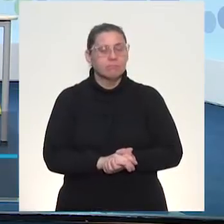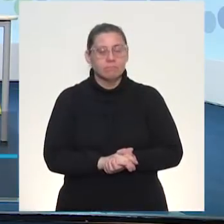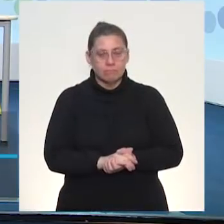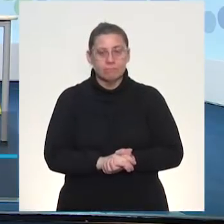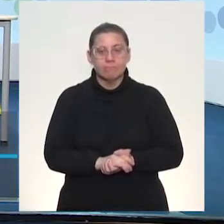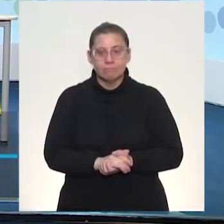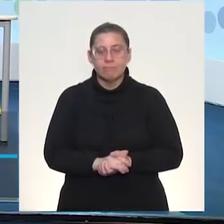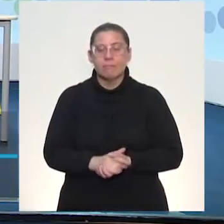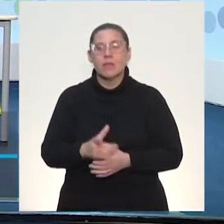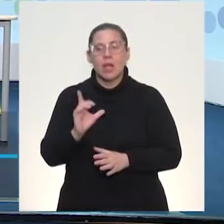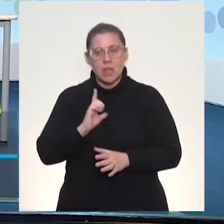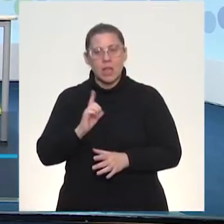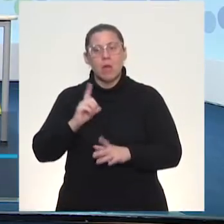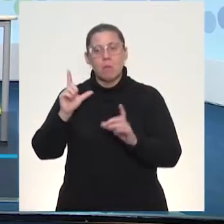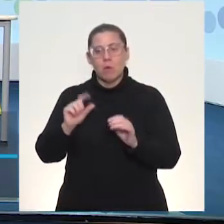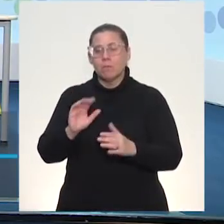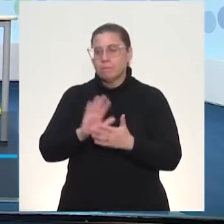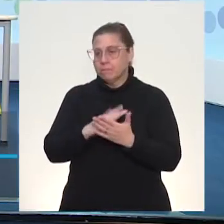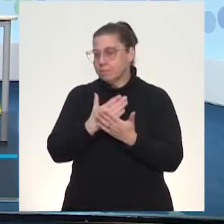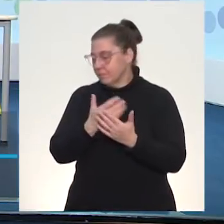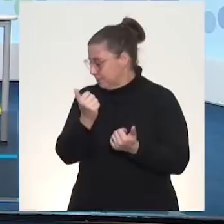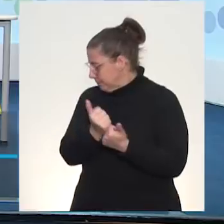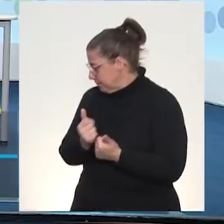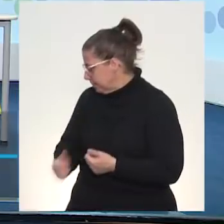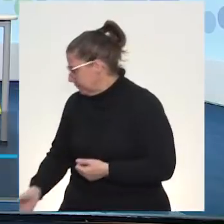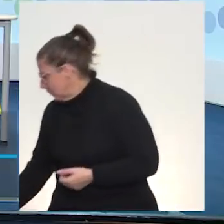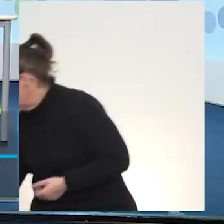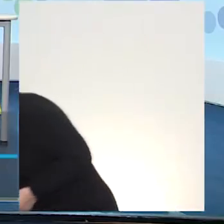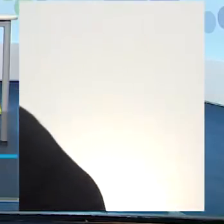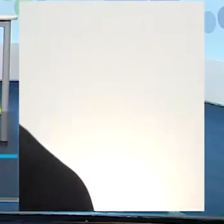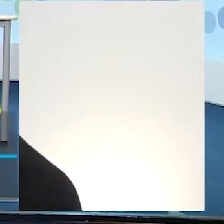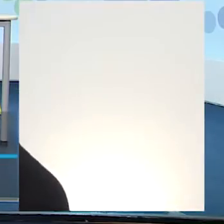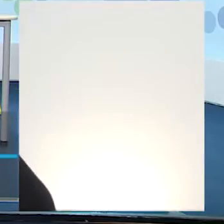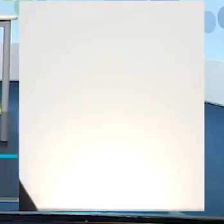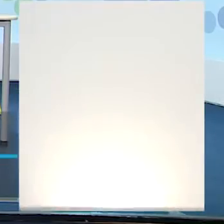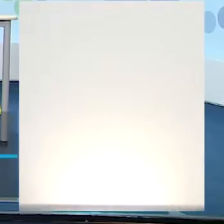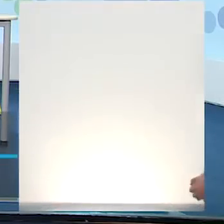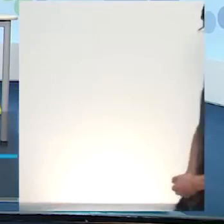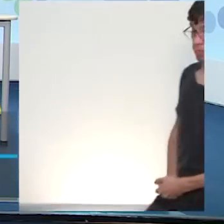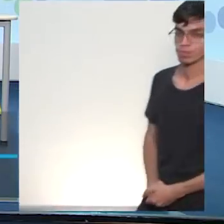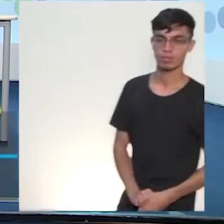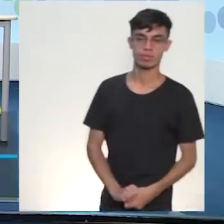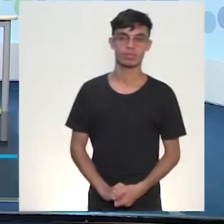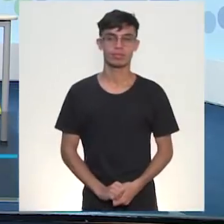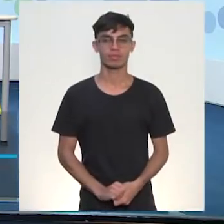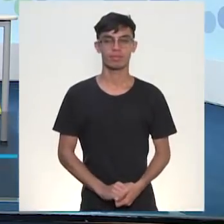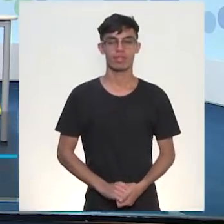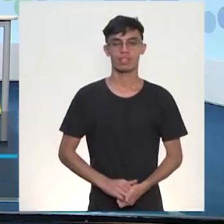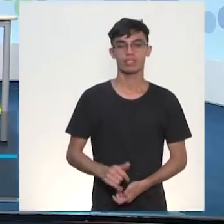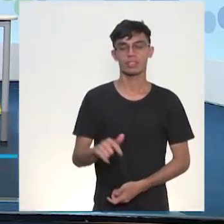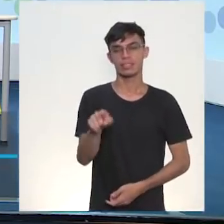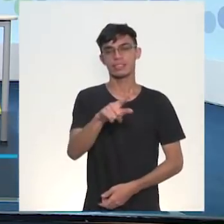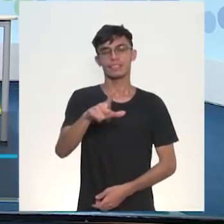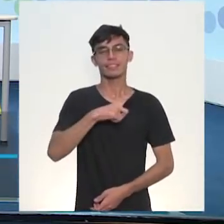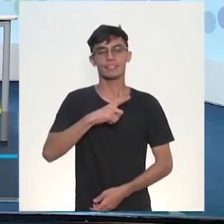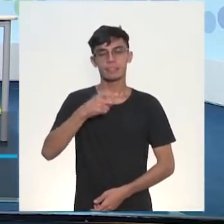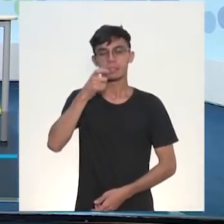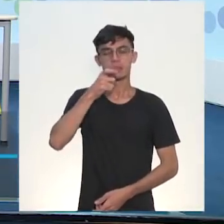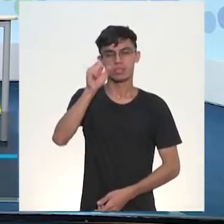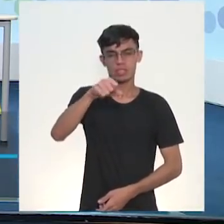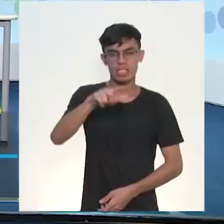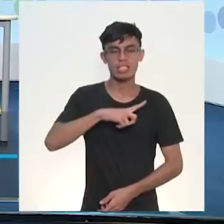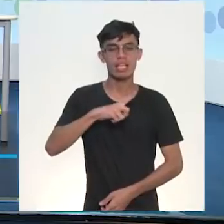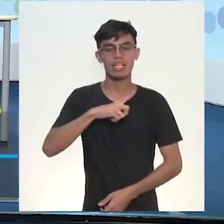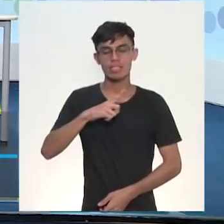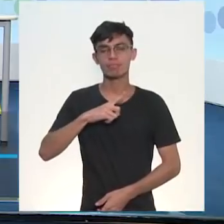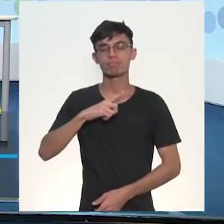no mercado, mas ainda tem, né? Hoje a gente tem mais a lâmpada de LED. Mas, para quem tem a curiosidade, sim, tanto que a gente tem uma